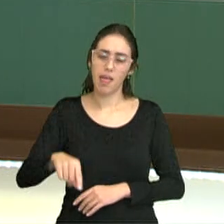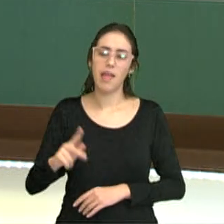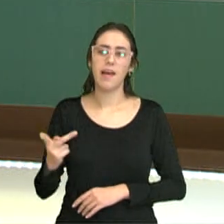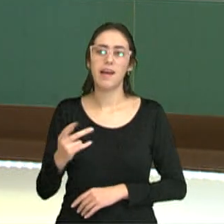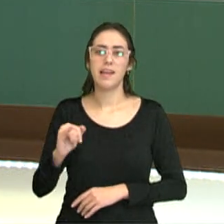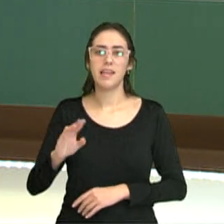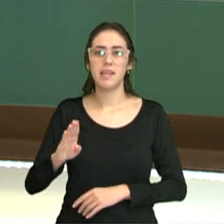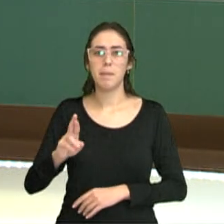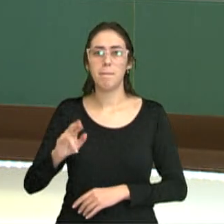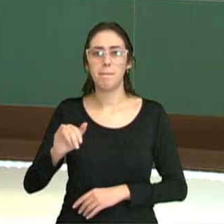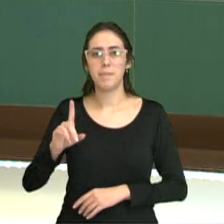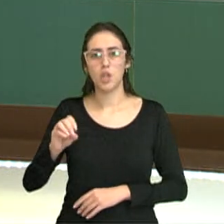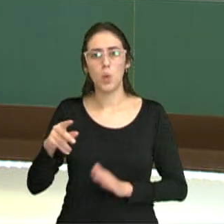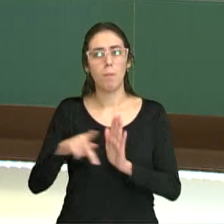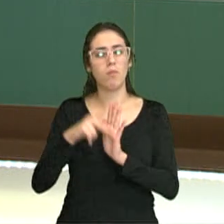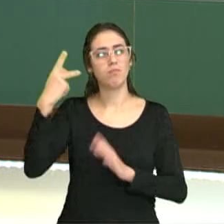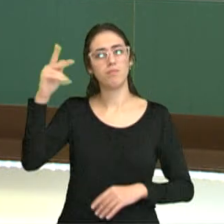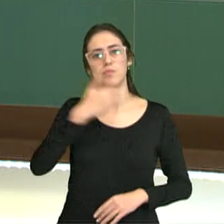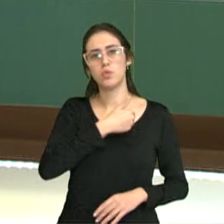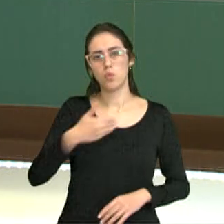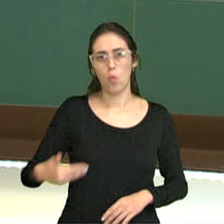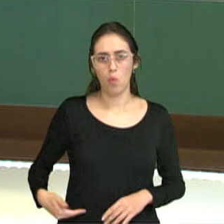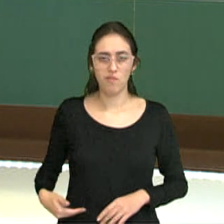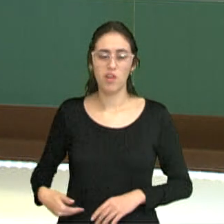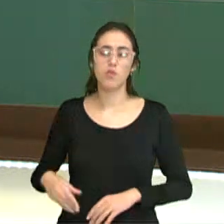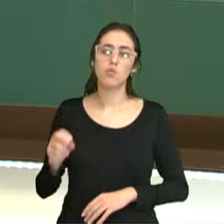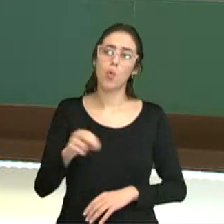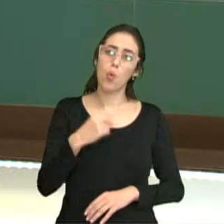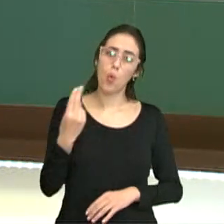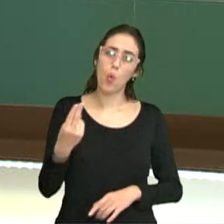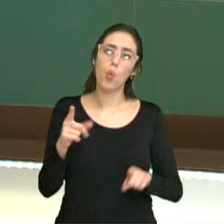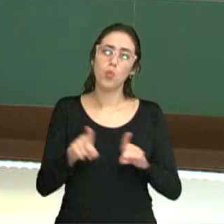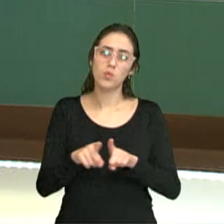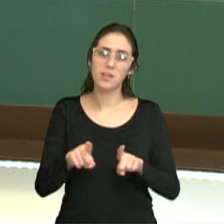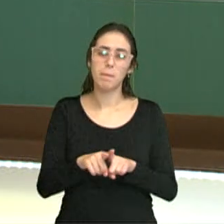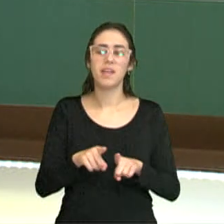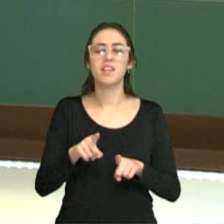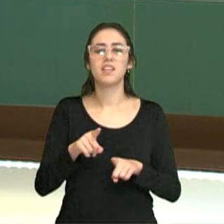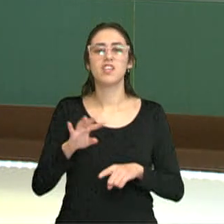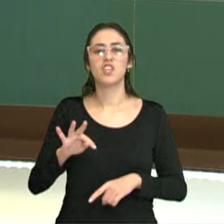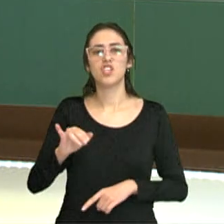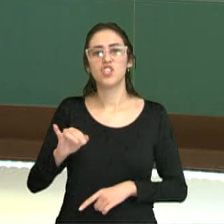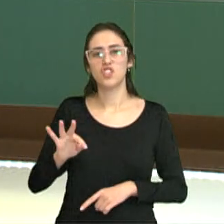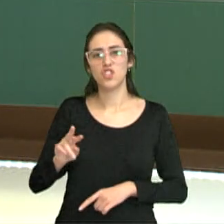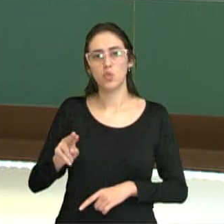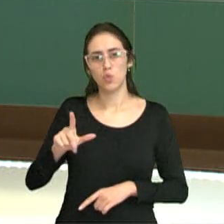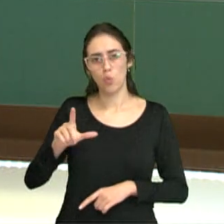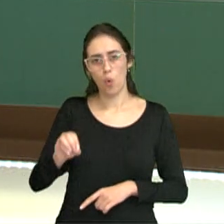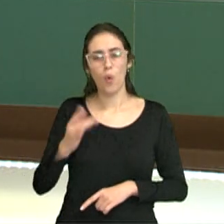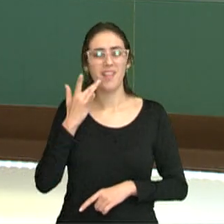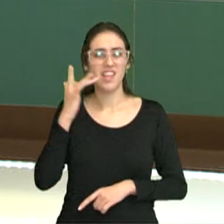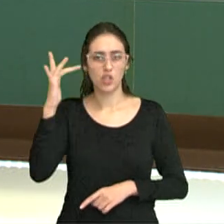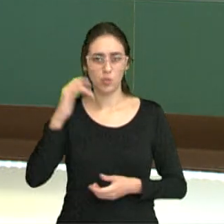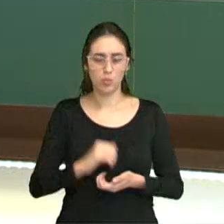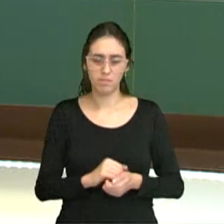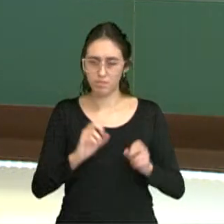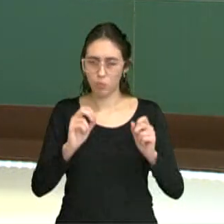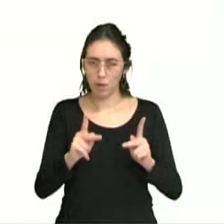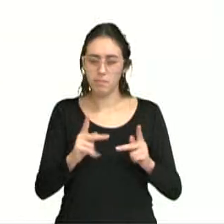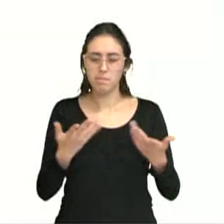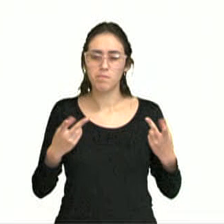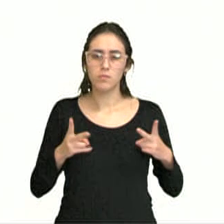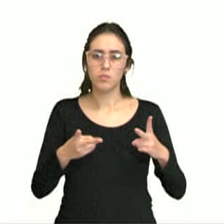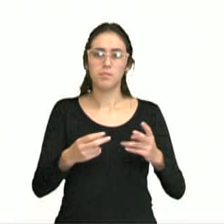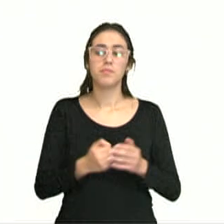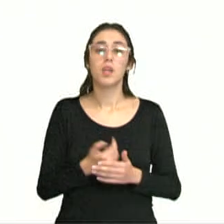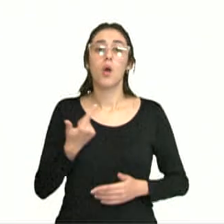títulos do governo ou que a gente chama normalmente de título tesouro. Tranquilo? Então, continuando. Outro